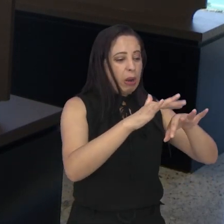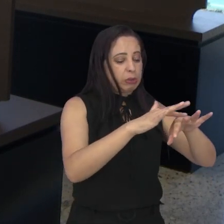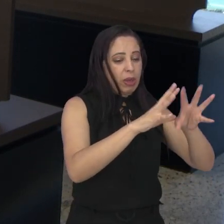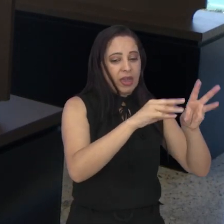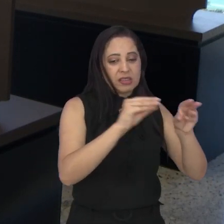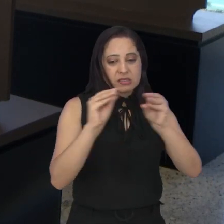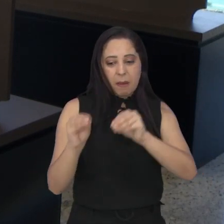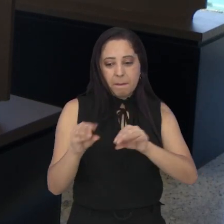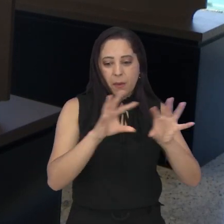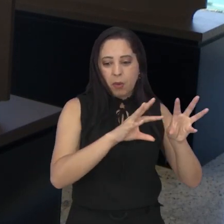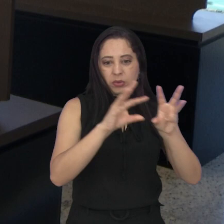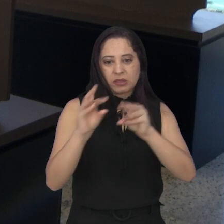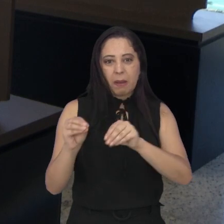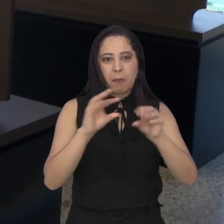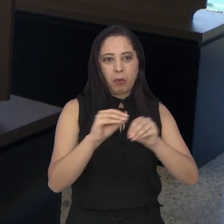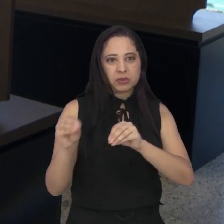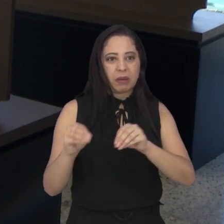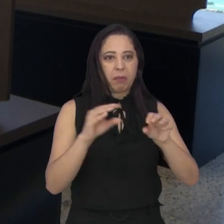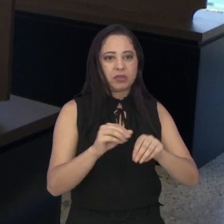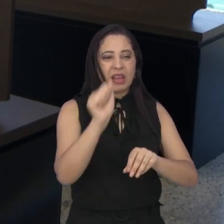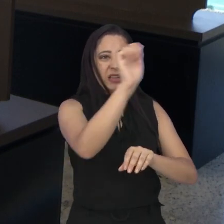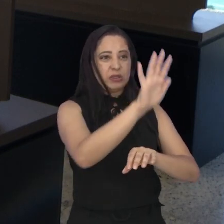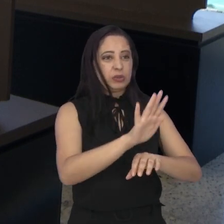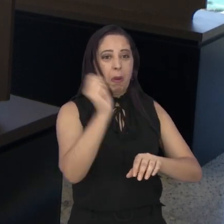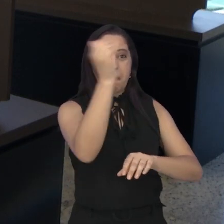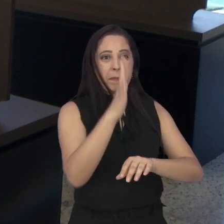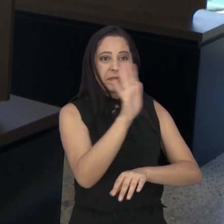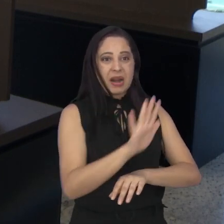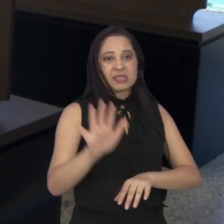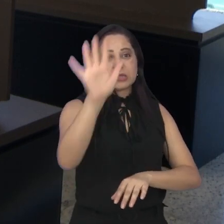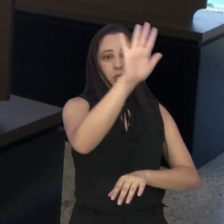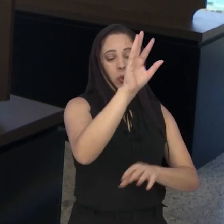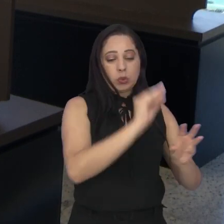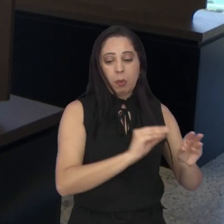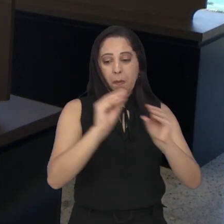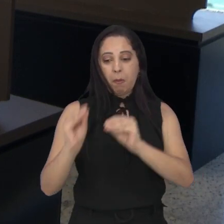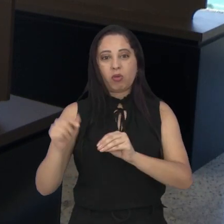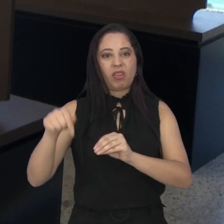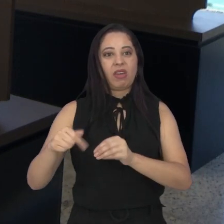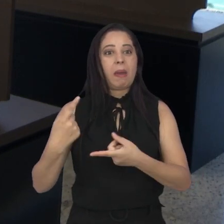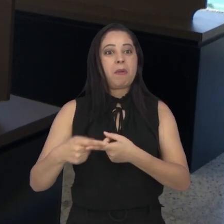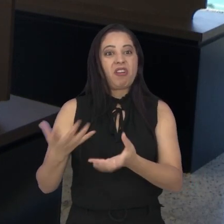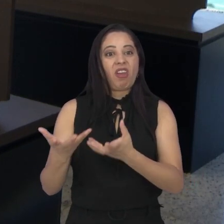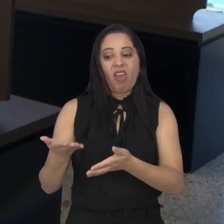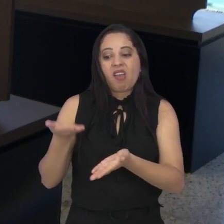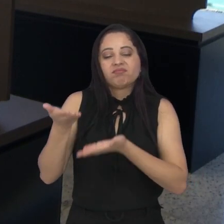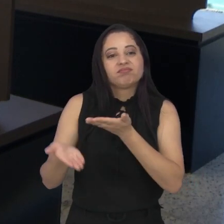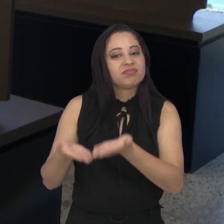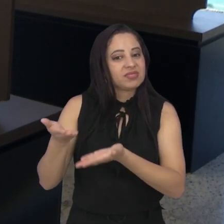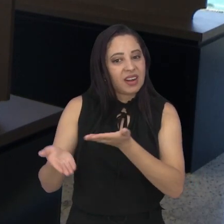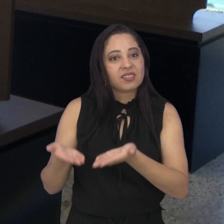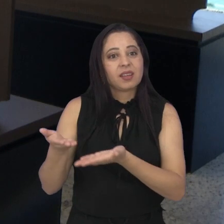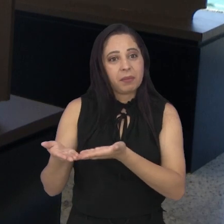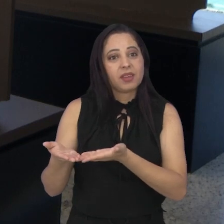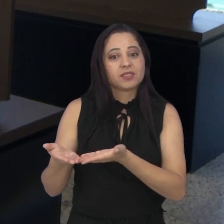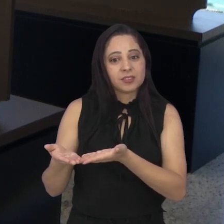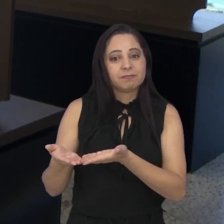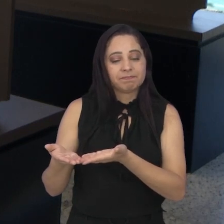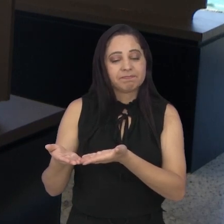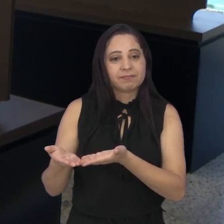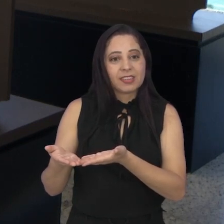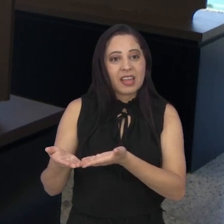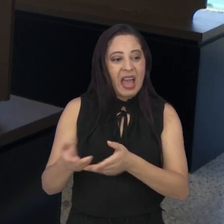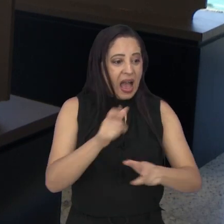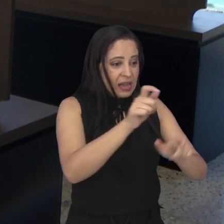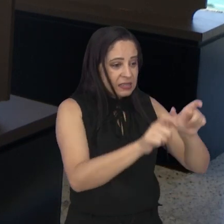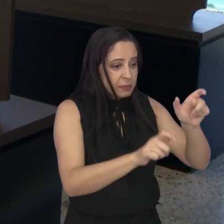doentes. Vinham pessoas de todo o país em busca de saúde. né? Então, ela é até chamada Cidade